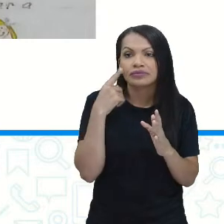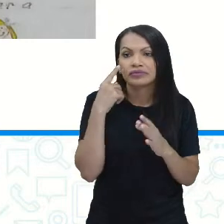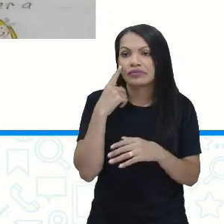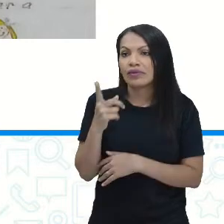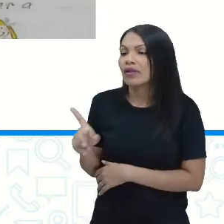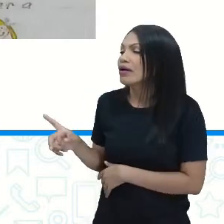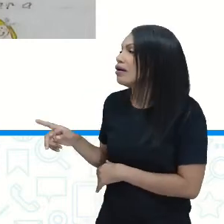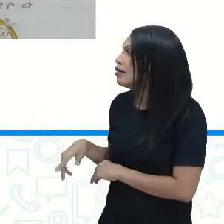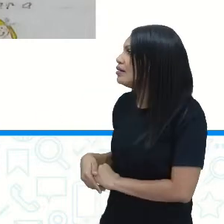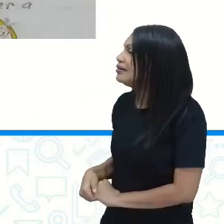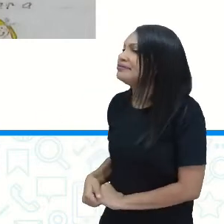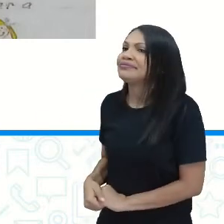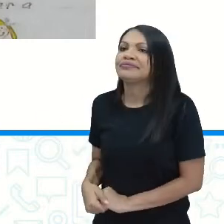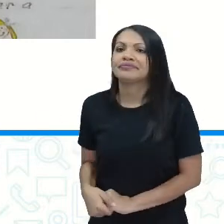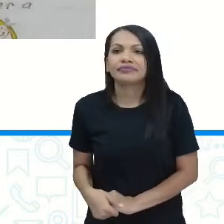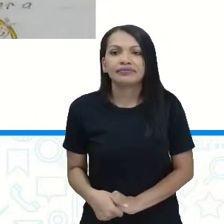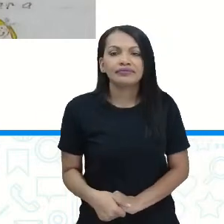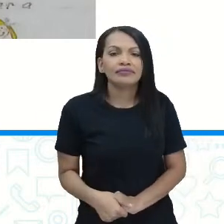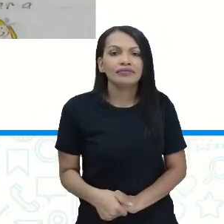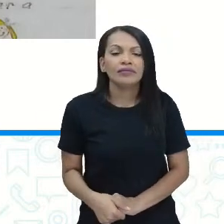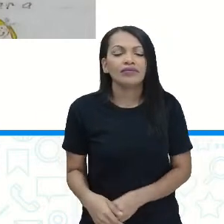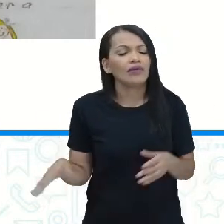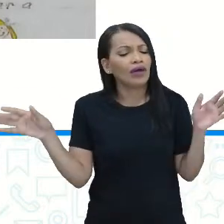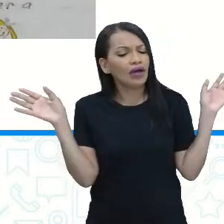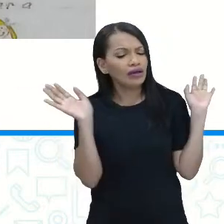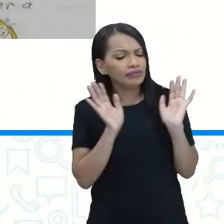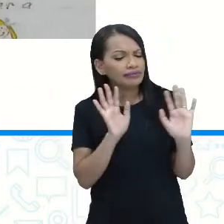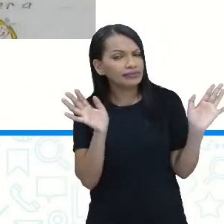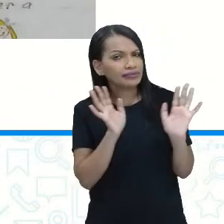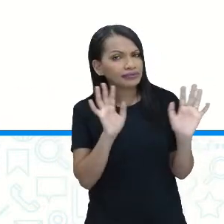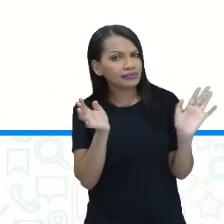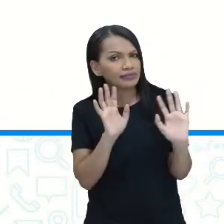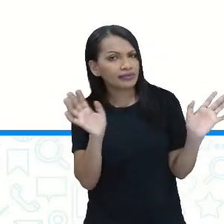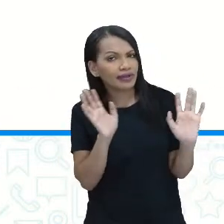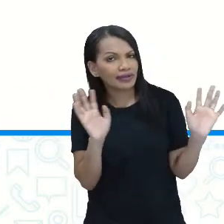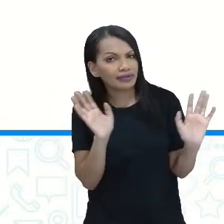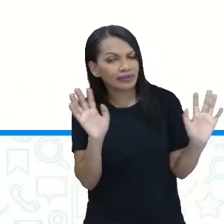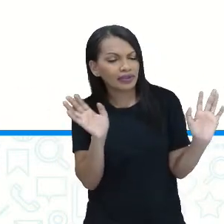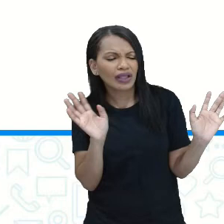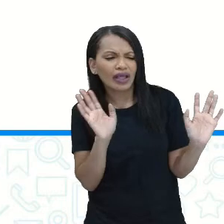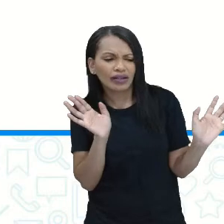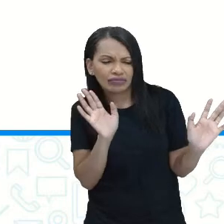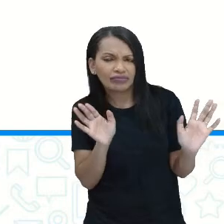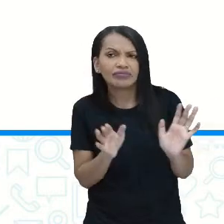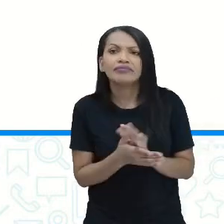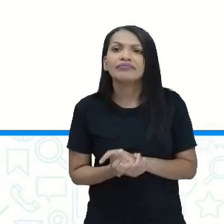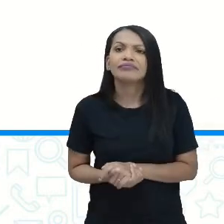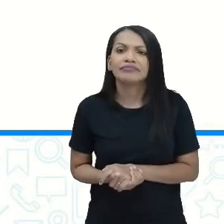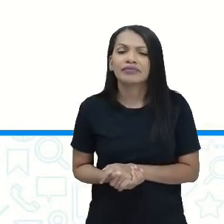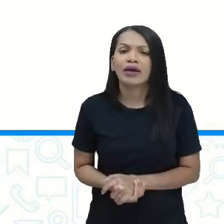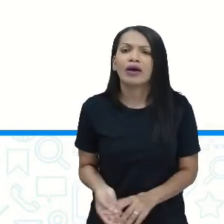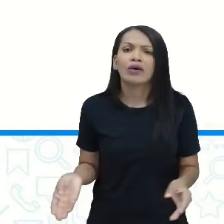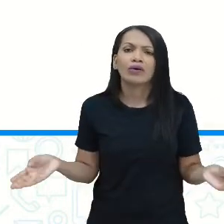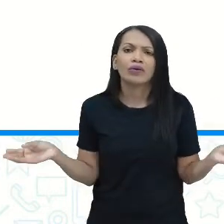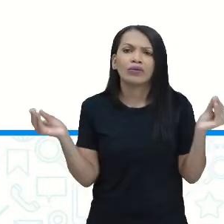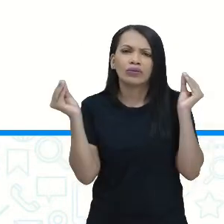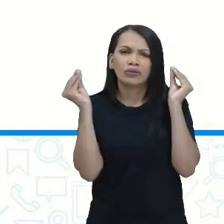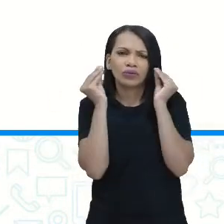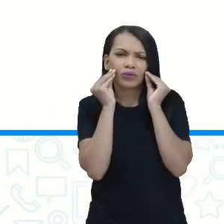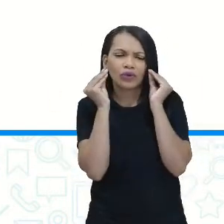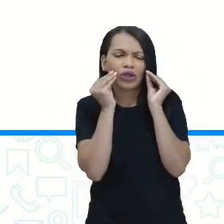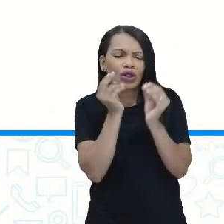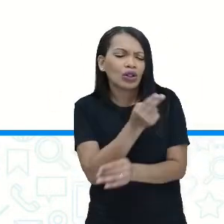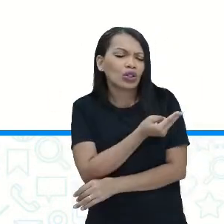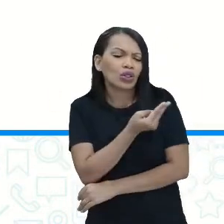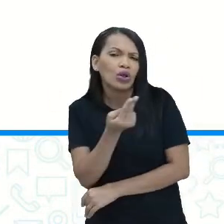olha. É a despedida de Caixinhos Dourado. Tem assim, um beijos,